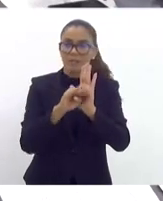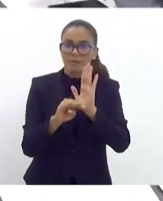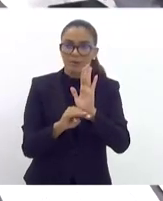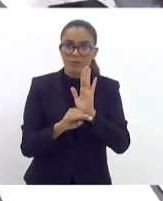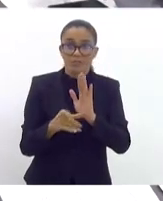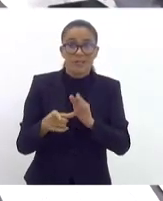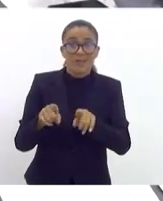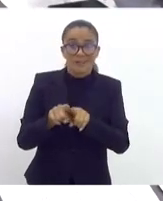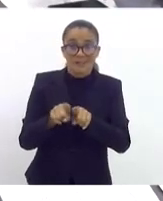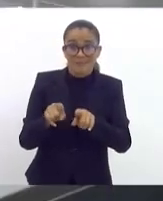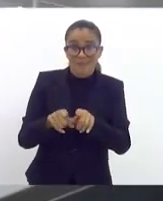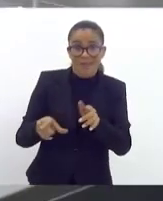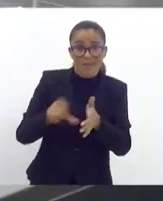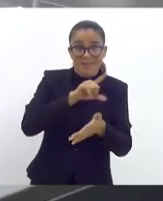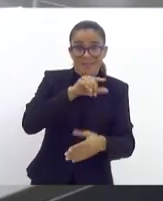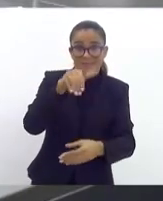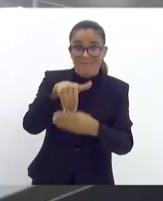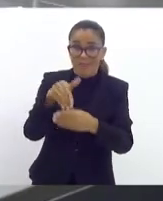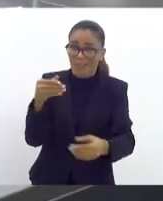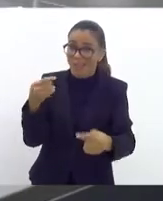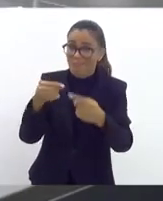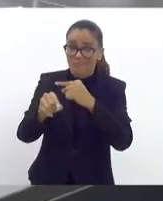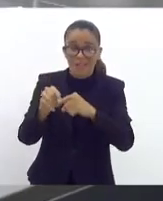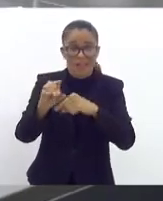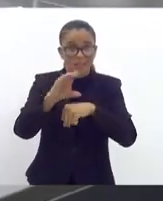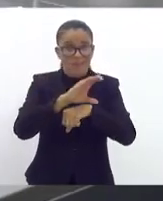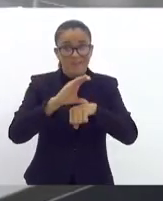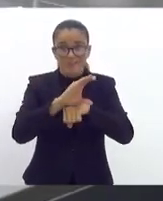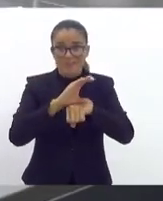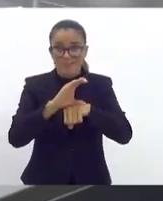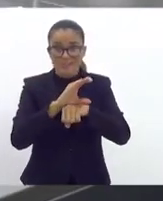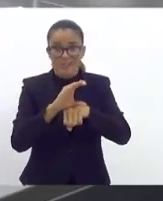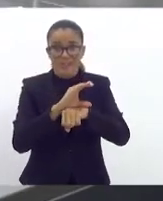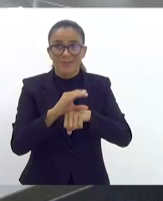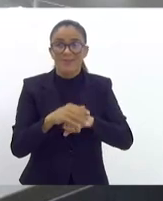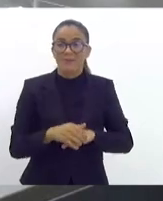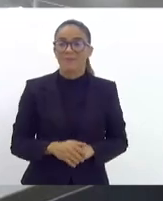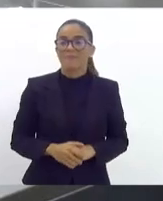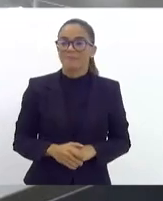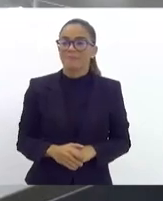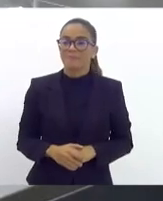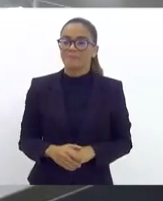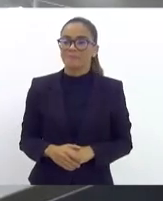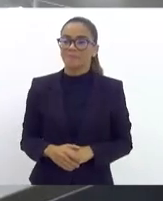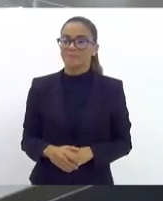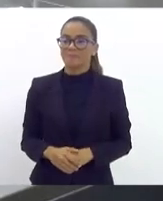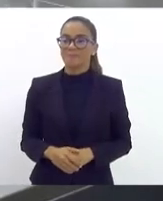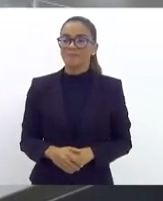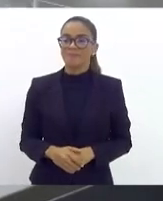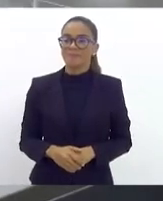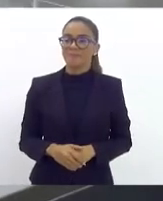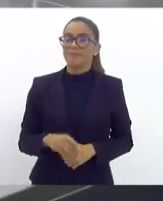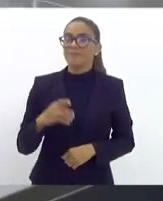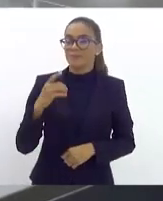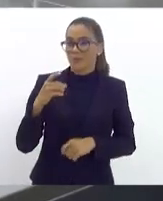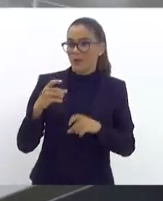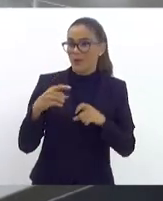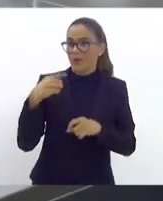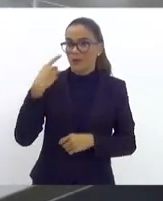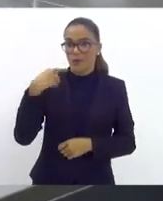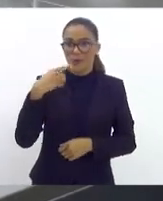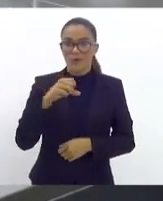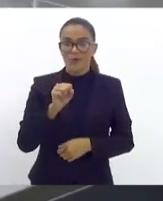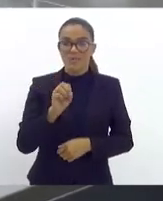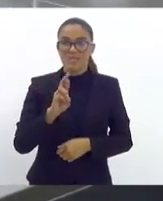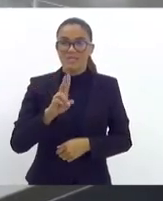antecipo aqui Meu voto que será pela inconstitucionalidade tanto quanto Deputado Fred quanto Deputado também a gente já